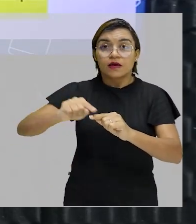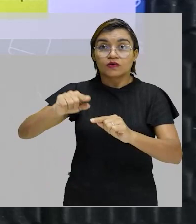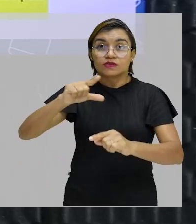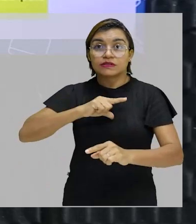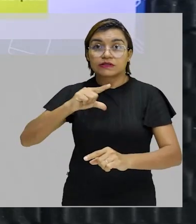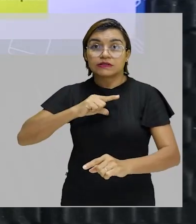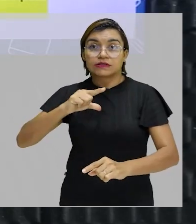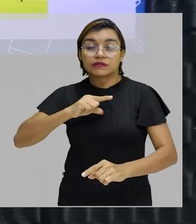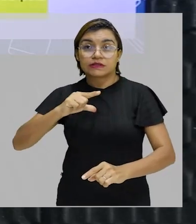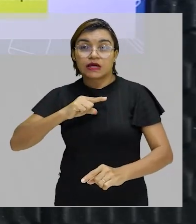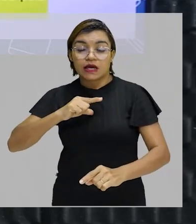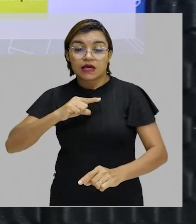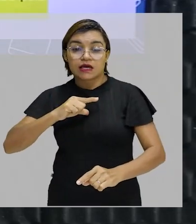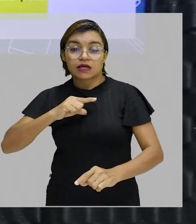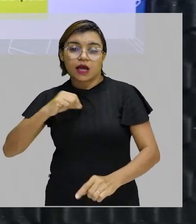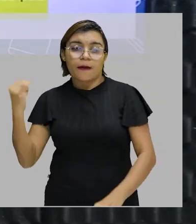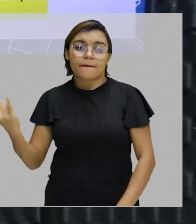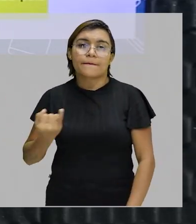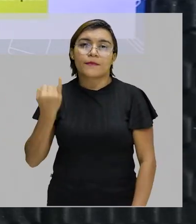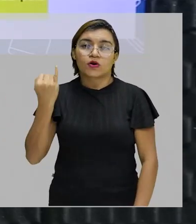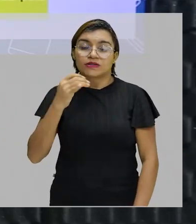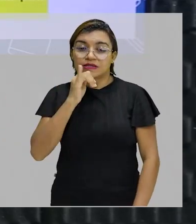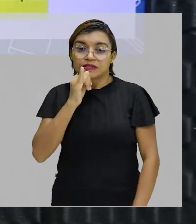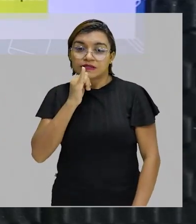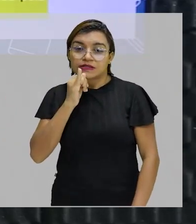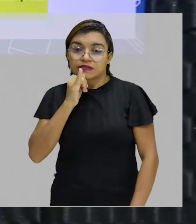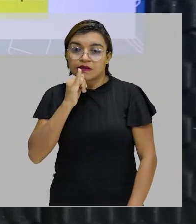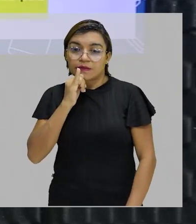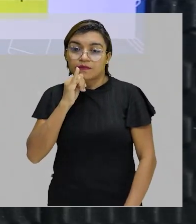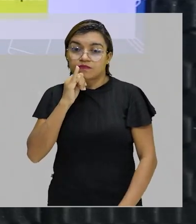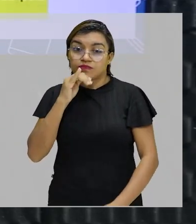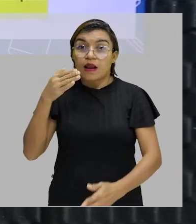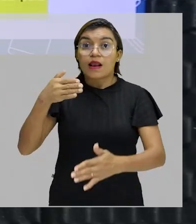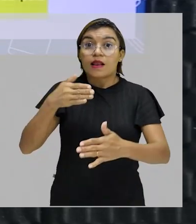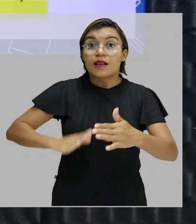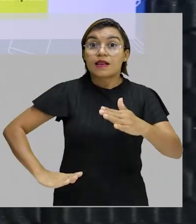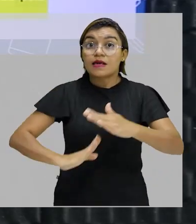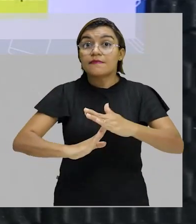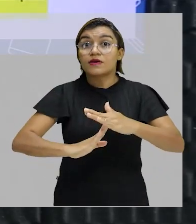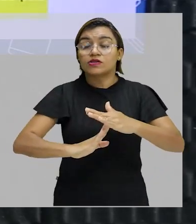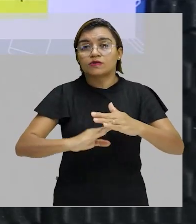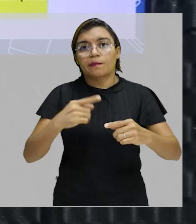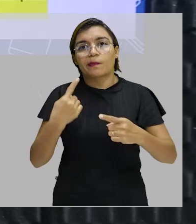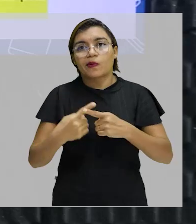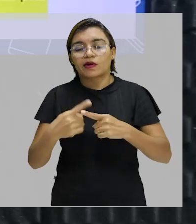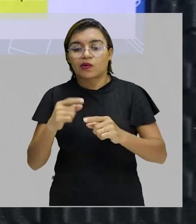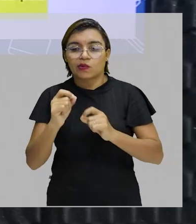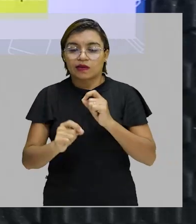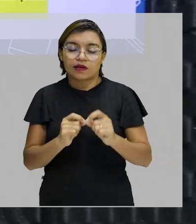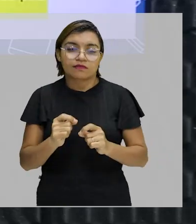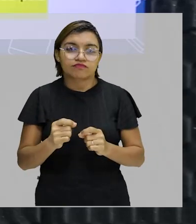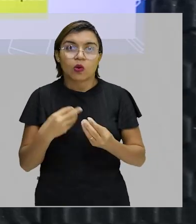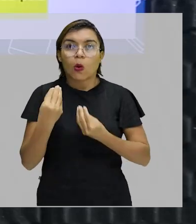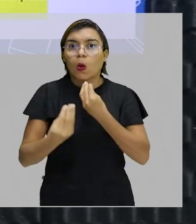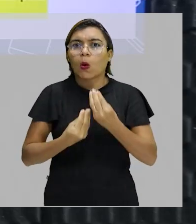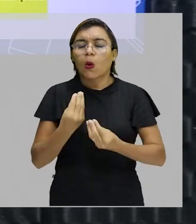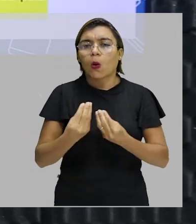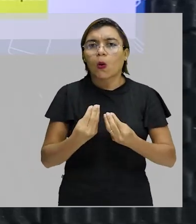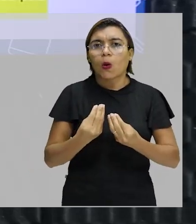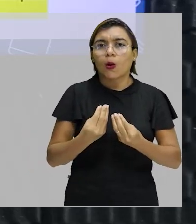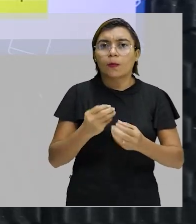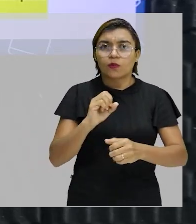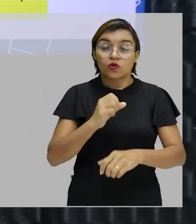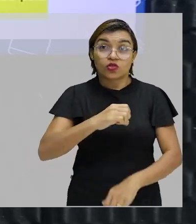limitante em nossa linha de montagem. Por quê? Porque não vão ser possíveis montar os